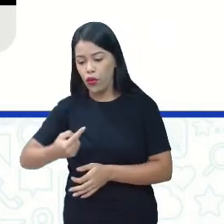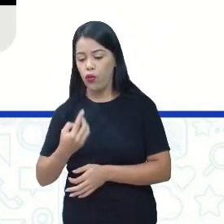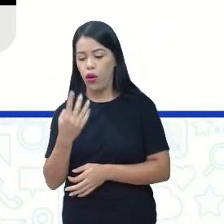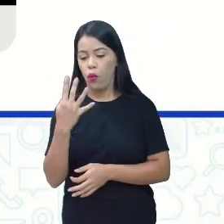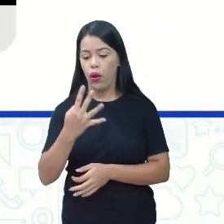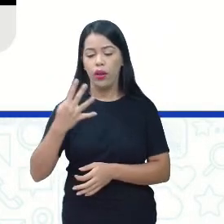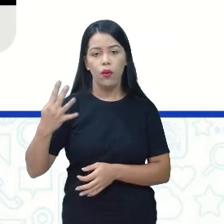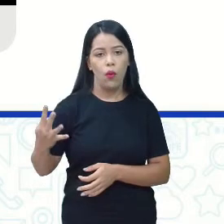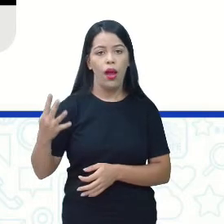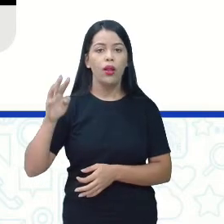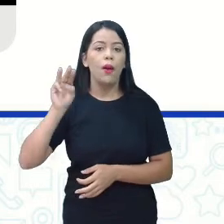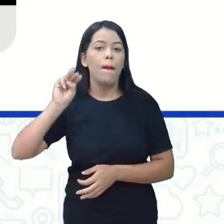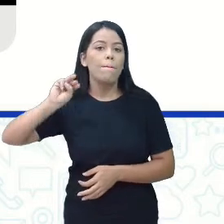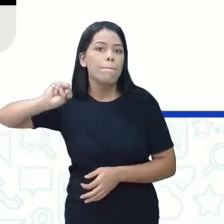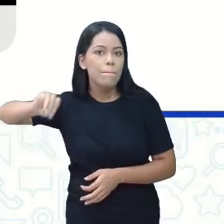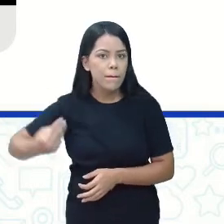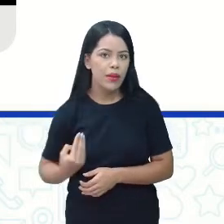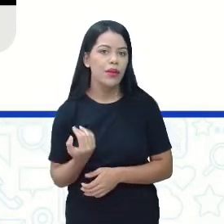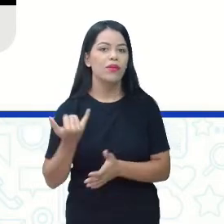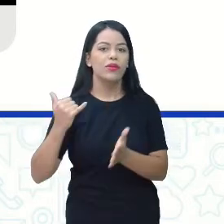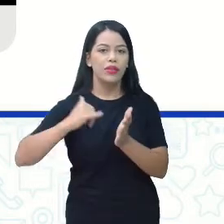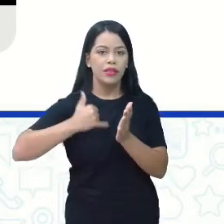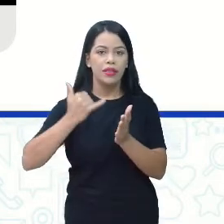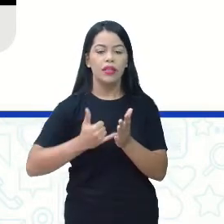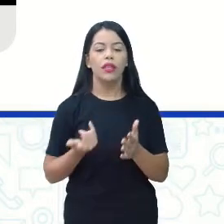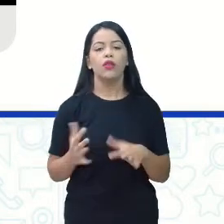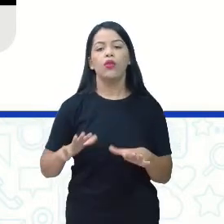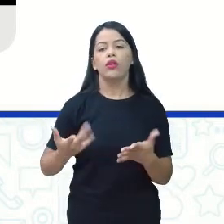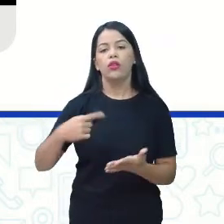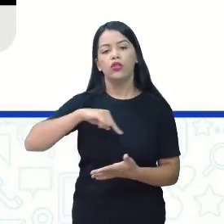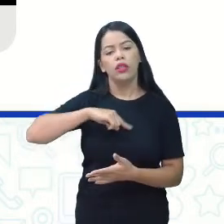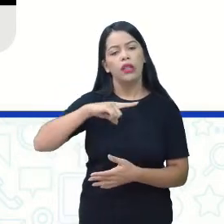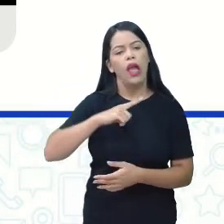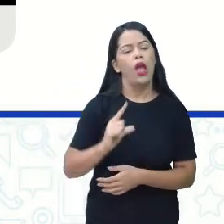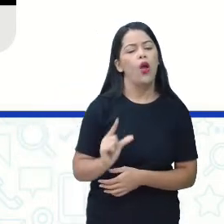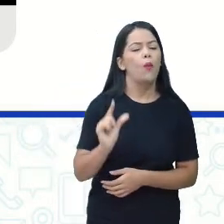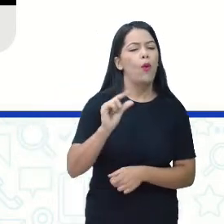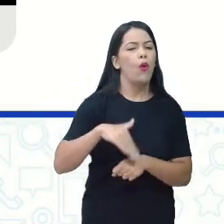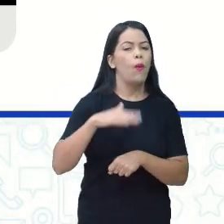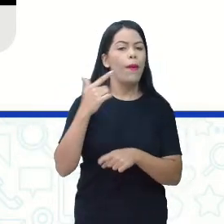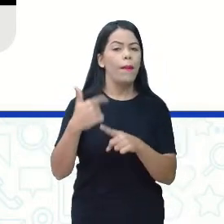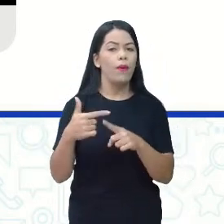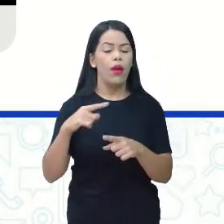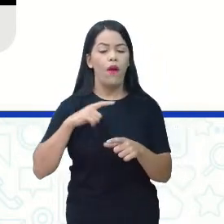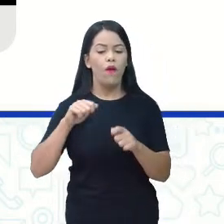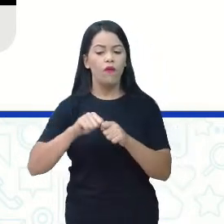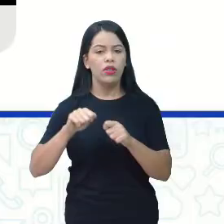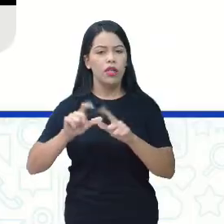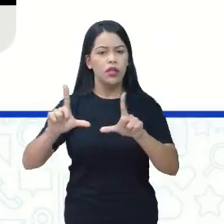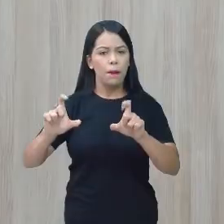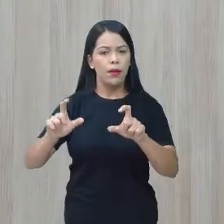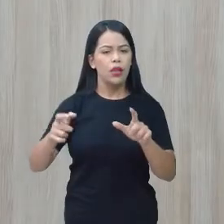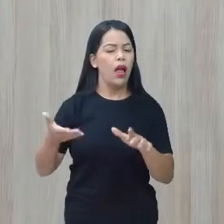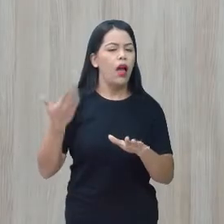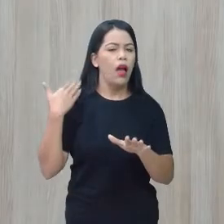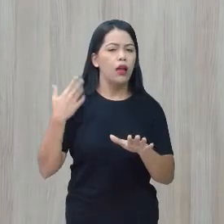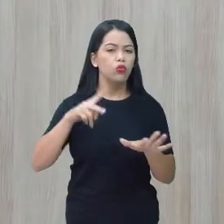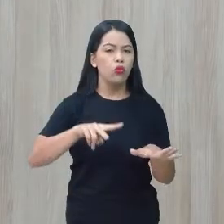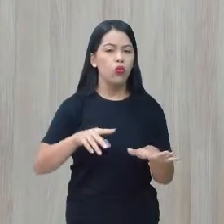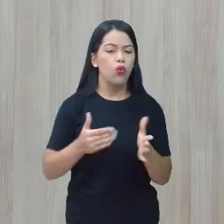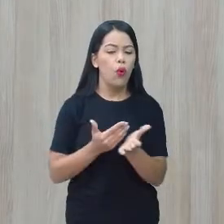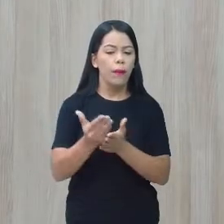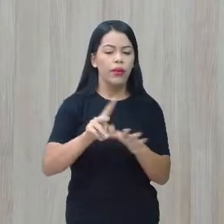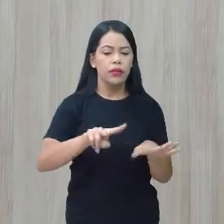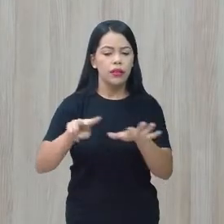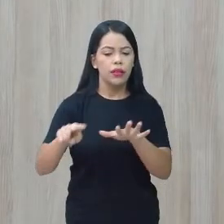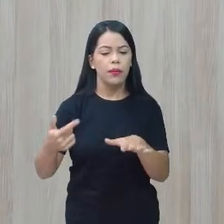inscritos e a gente já tem, acredito, um pouco mais que isso, né? Eu fiz esse print no comecinho da semana, então acredito que a gente já tem um pouco mais do